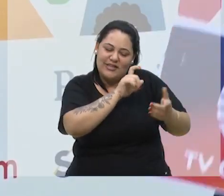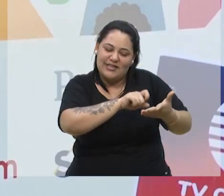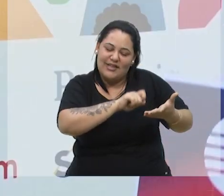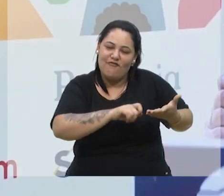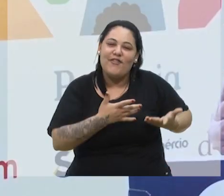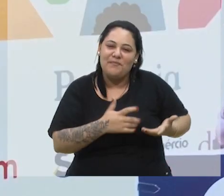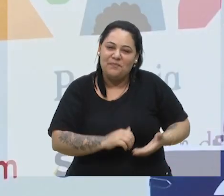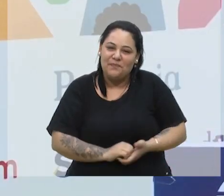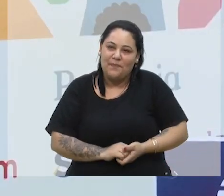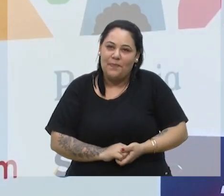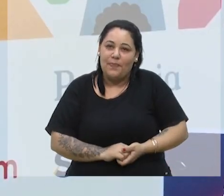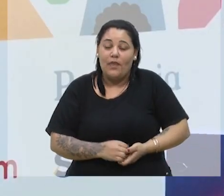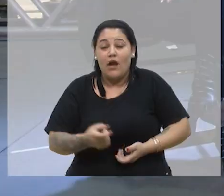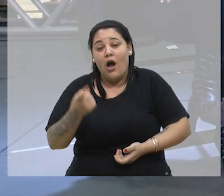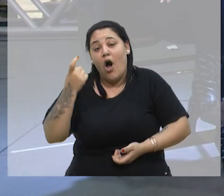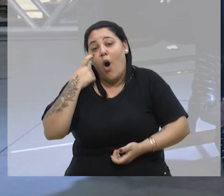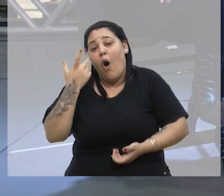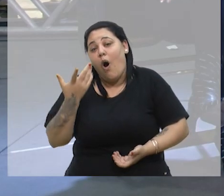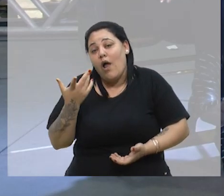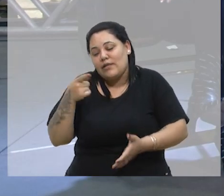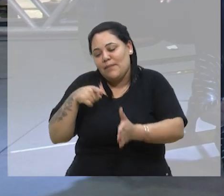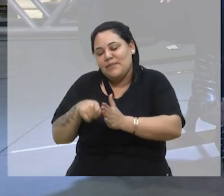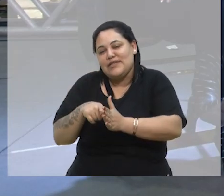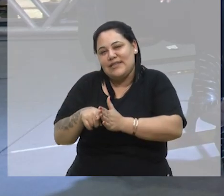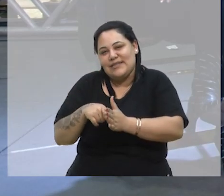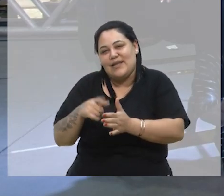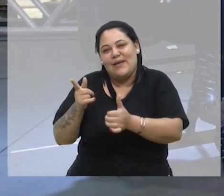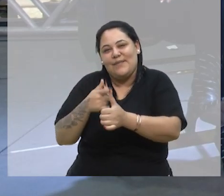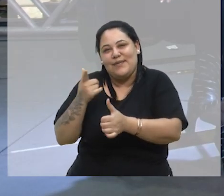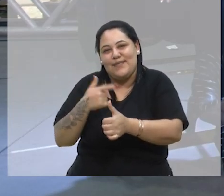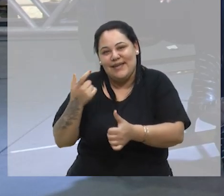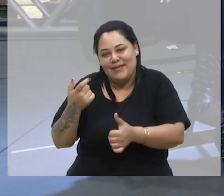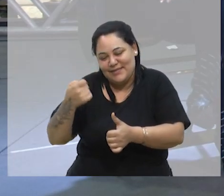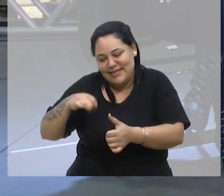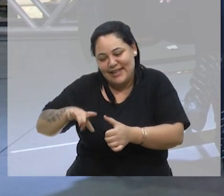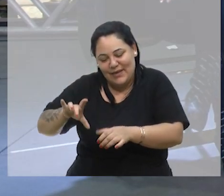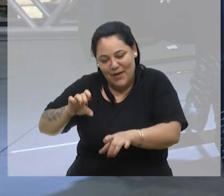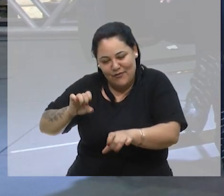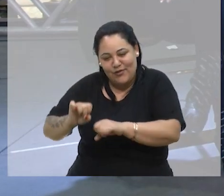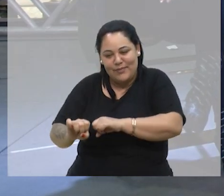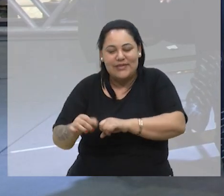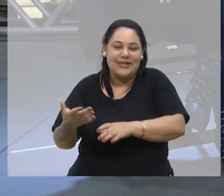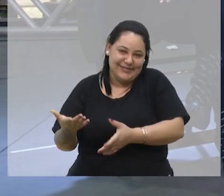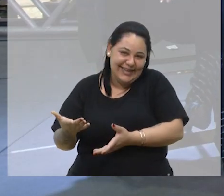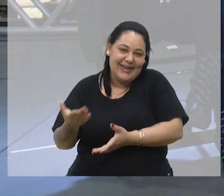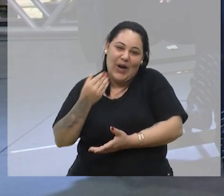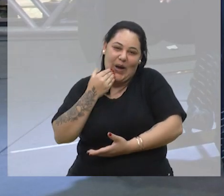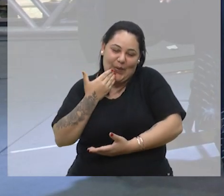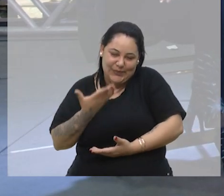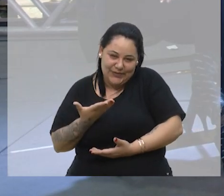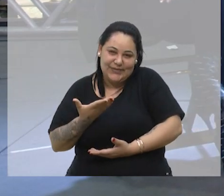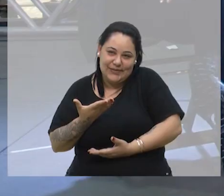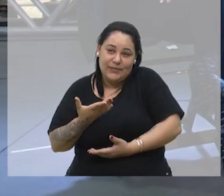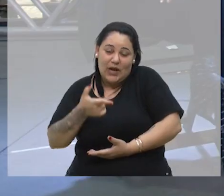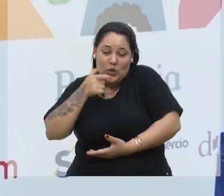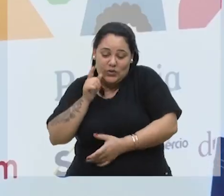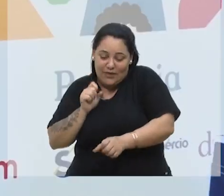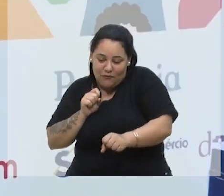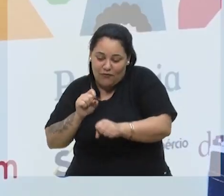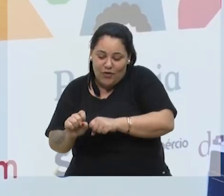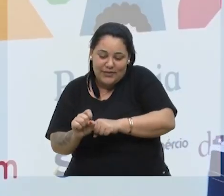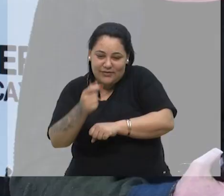tá vendendo livros no mundo inteiro. Porque ela tem uma poesia mais focada por empoderamento feminino, né? Pra discutir as